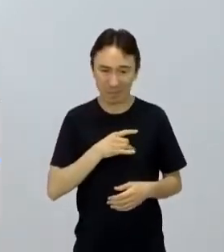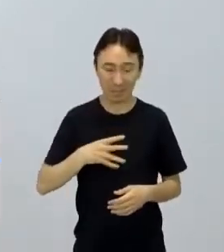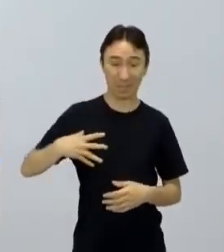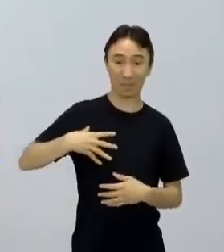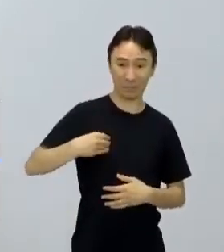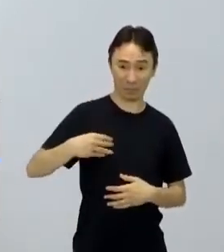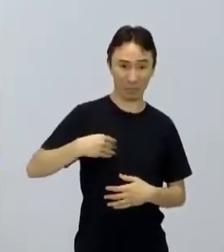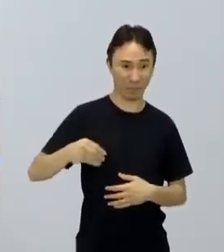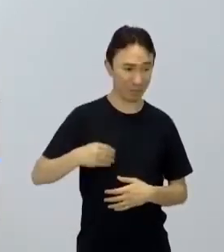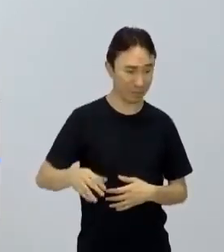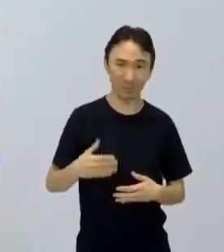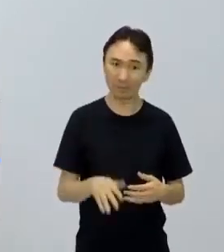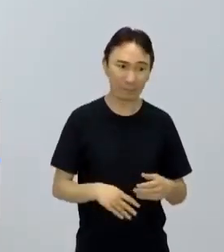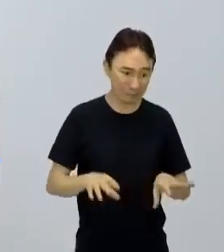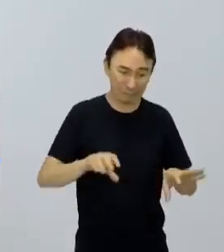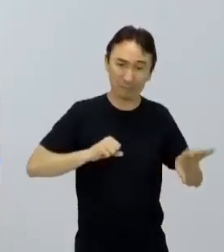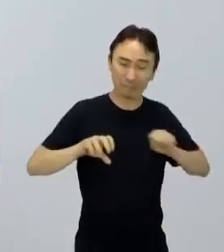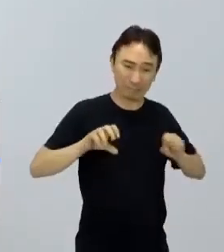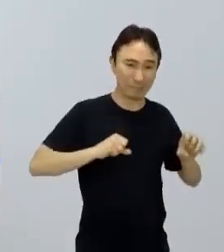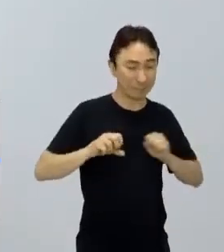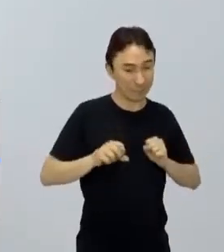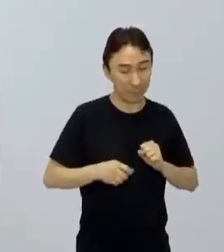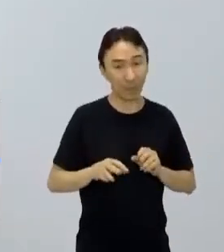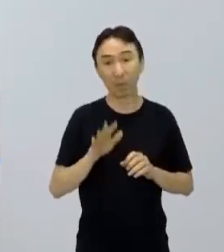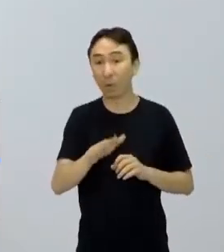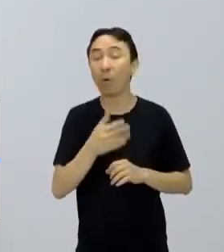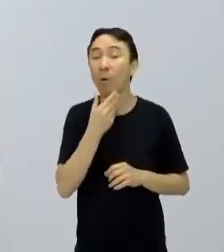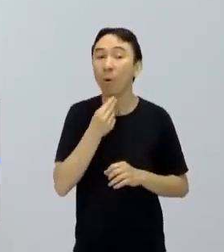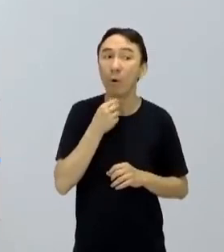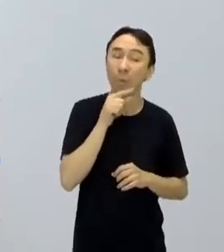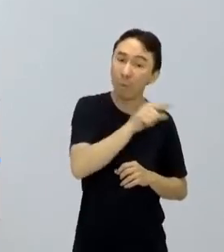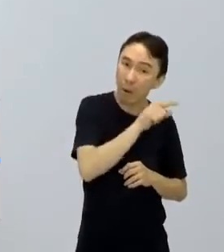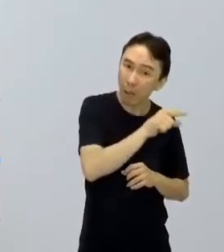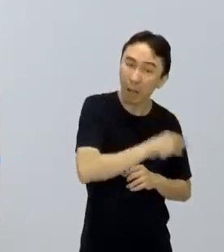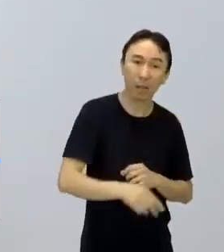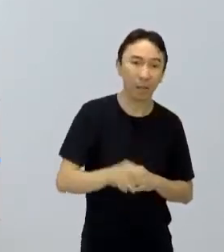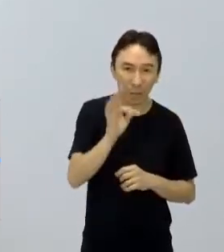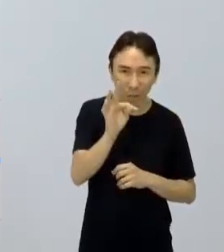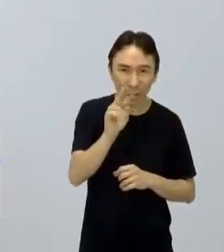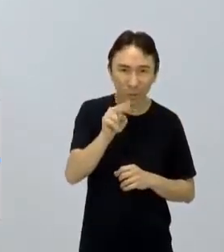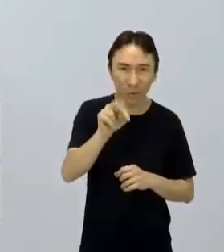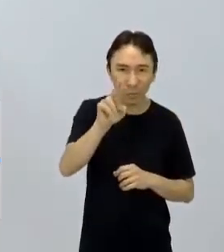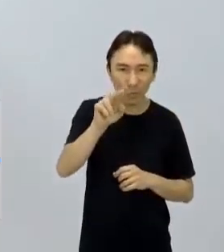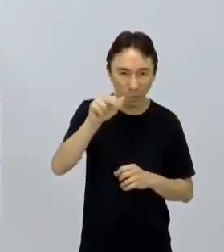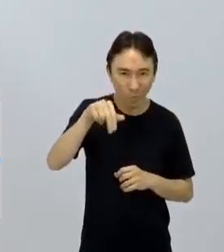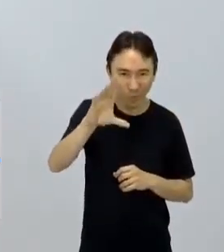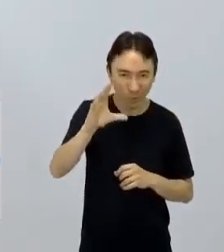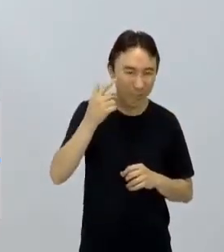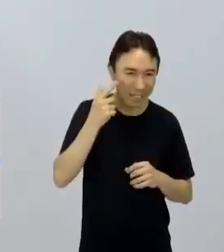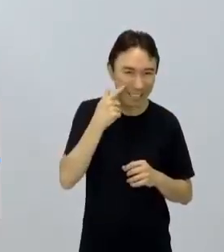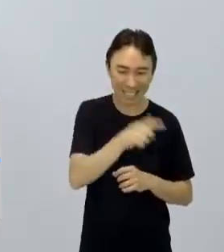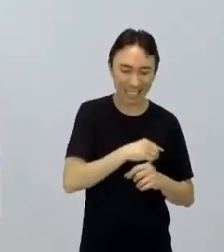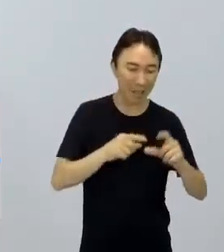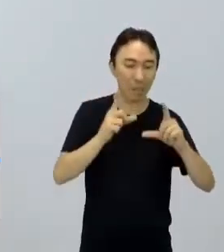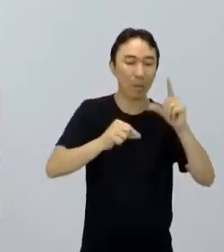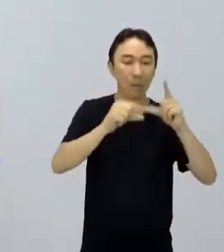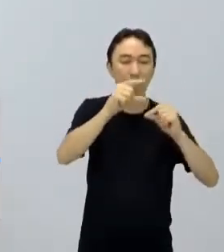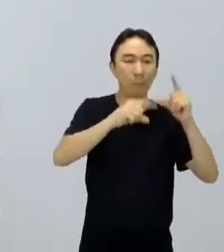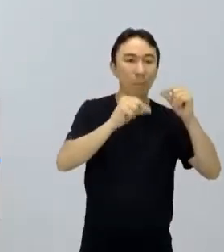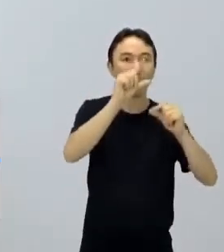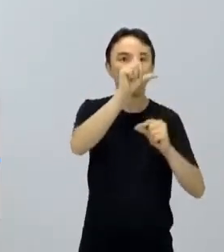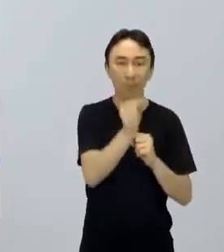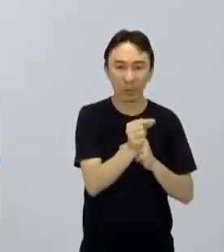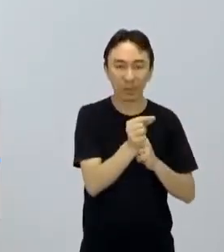um médico turco falou para ela, falou, olha, eu conheço um método, tá bom? Por que eu estou contando essas histórias para vocês e por que o nome da aula